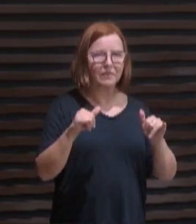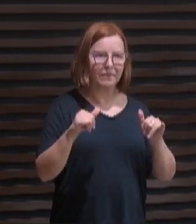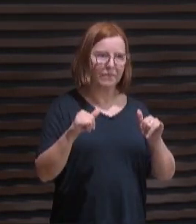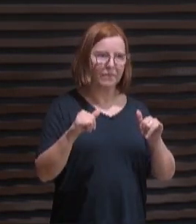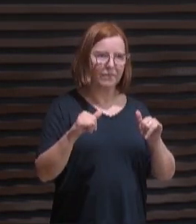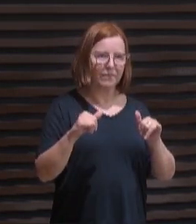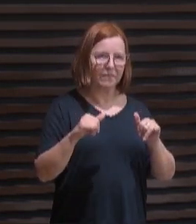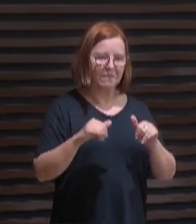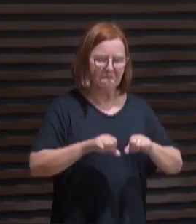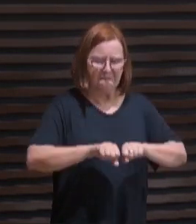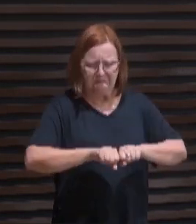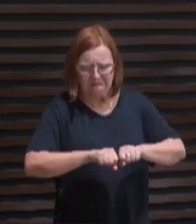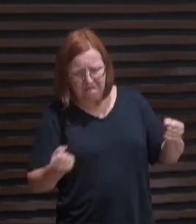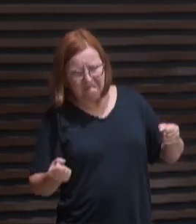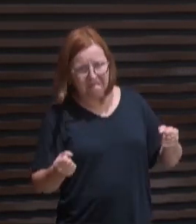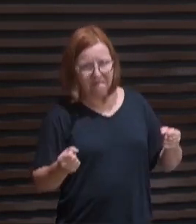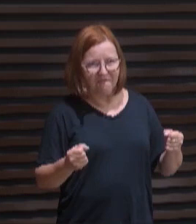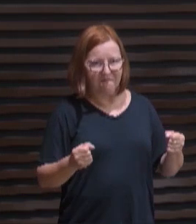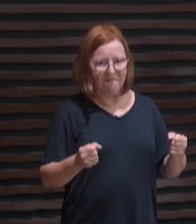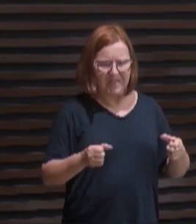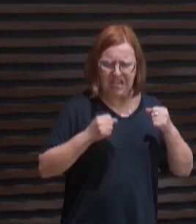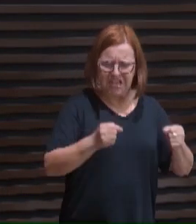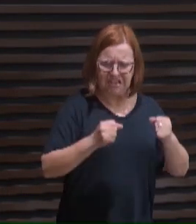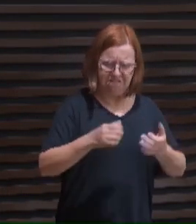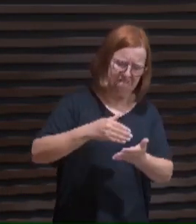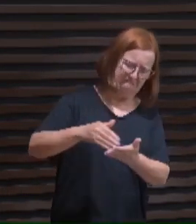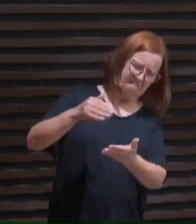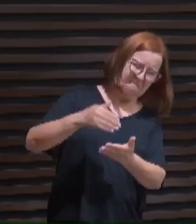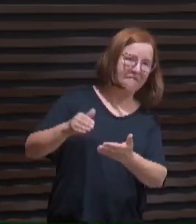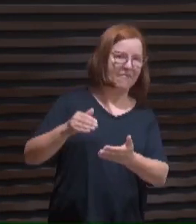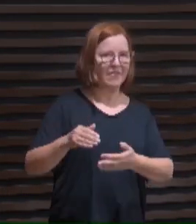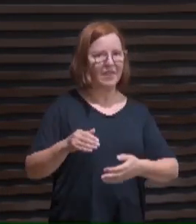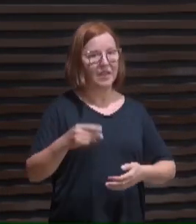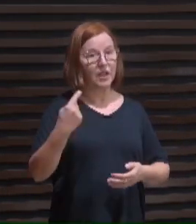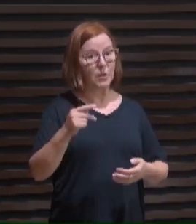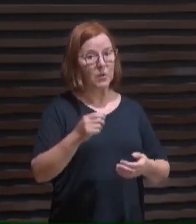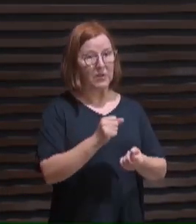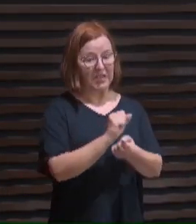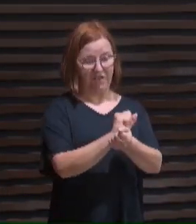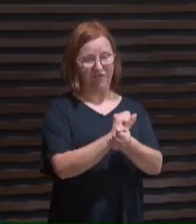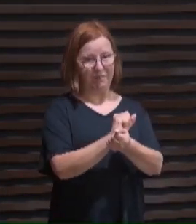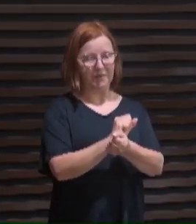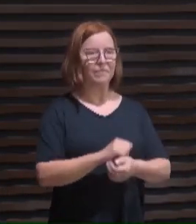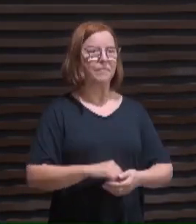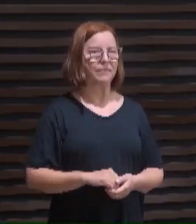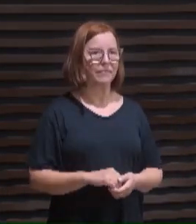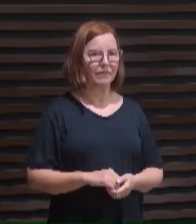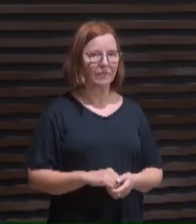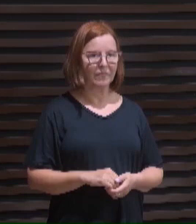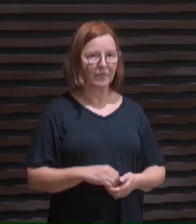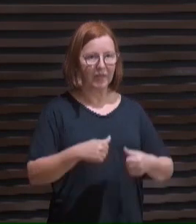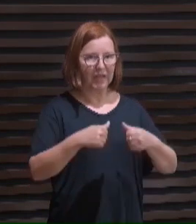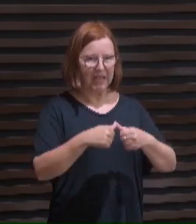rompamos os seus laços e sacudamos de nós as suas algemas. Essa conspiração, ela